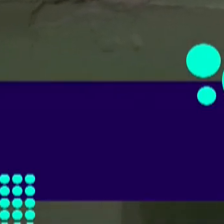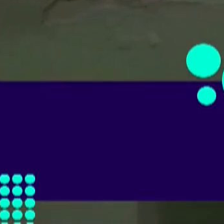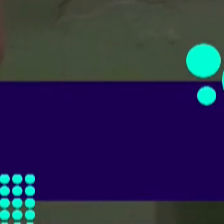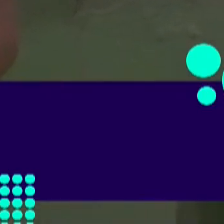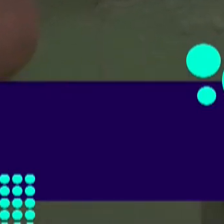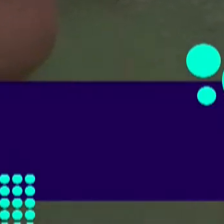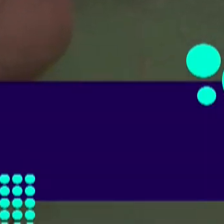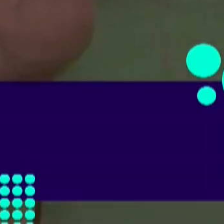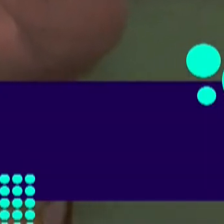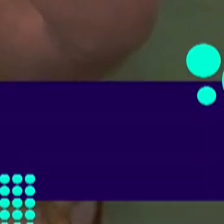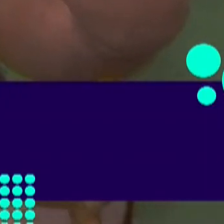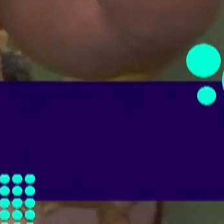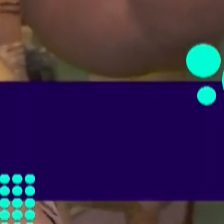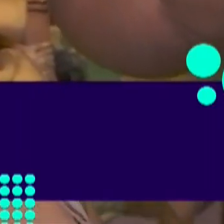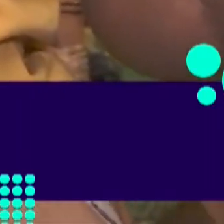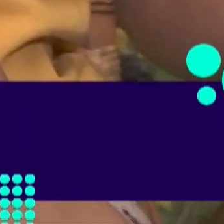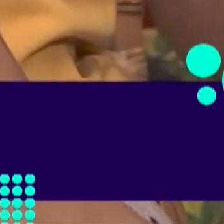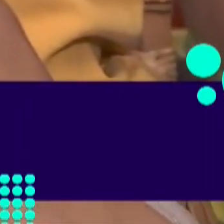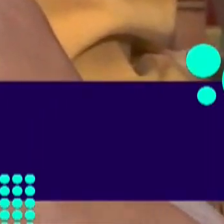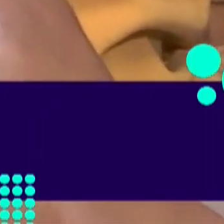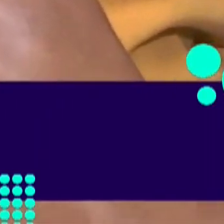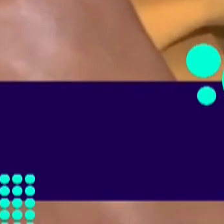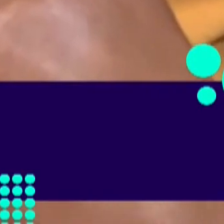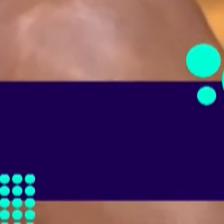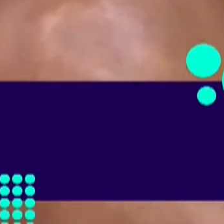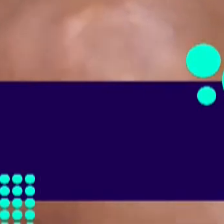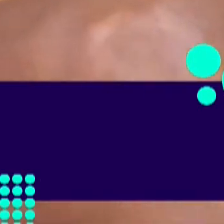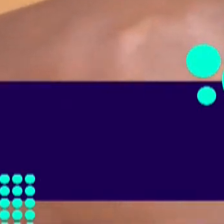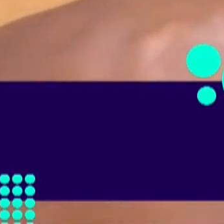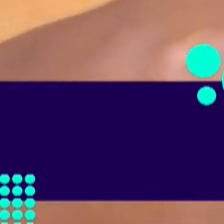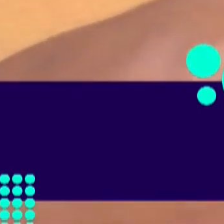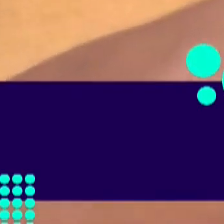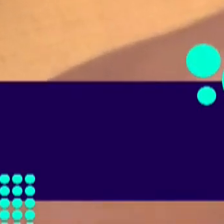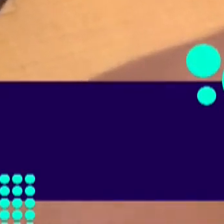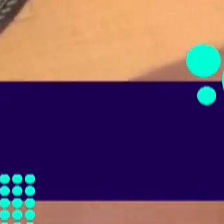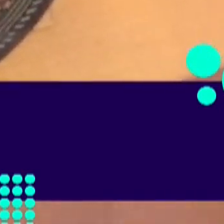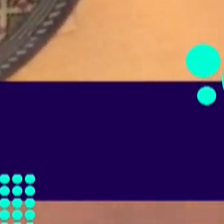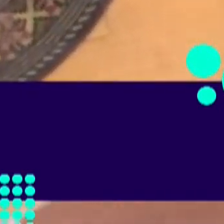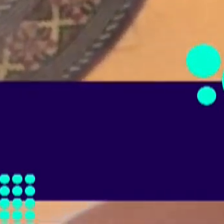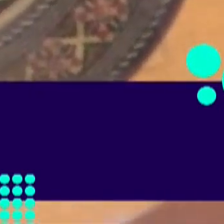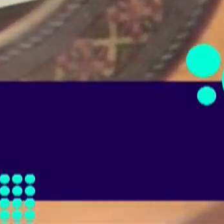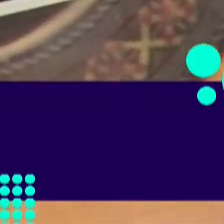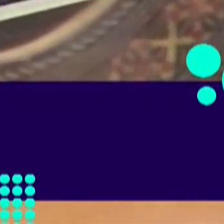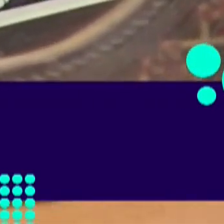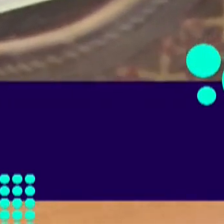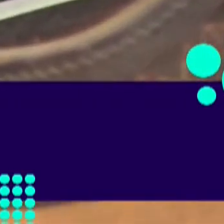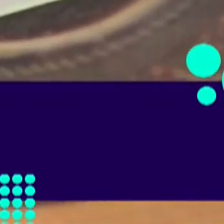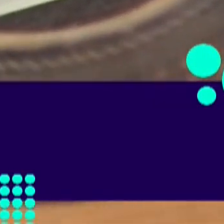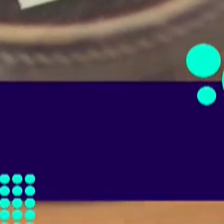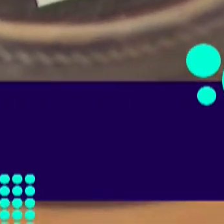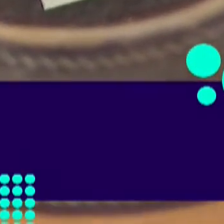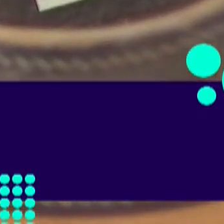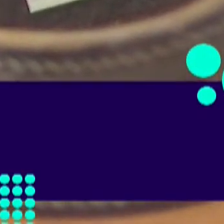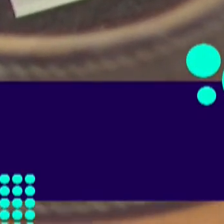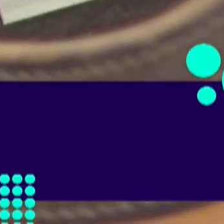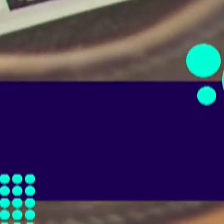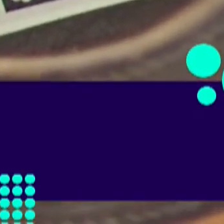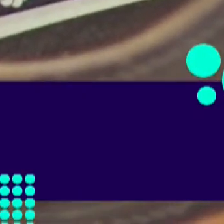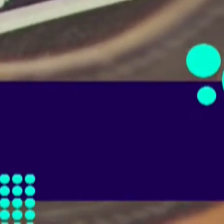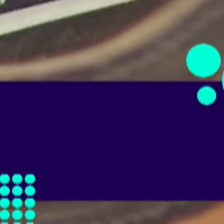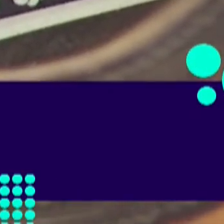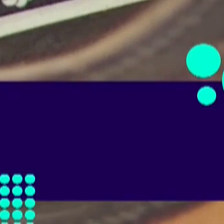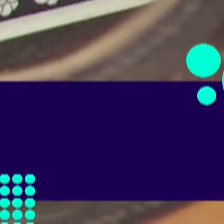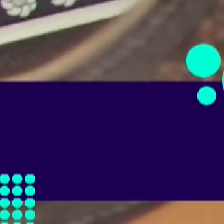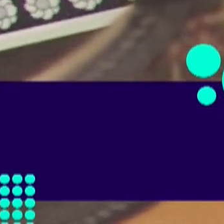no porão de navio, sede, dor, fome e frio, sem